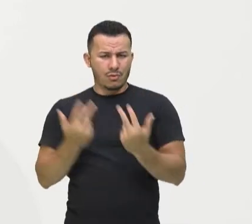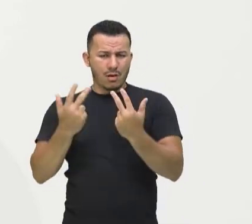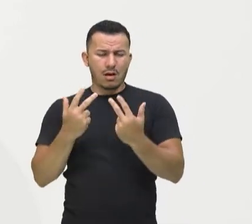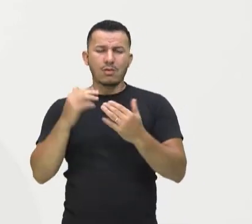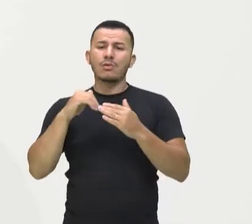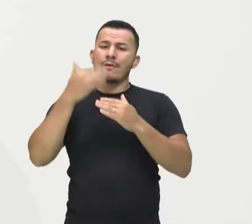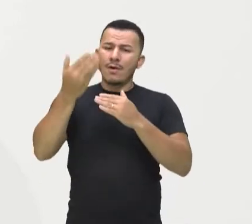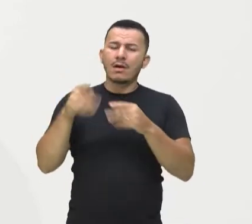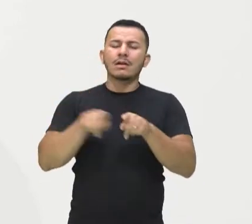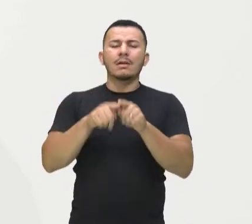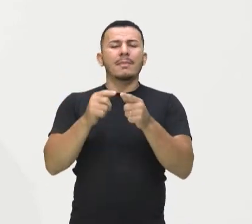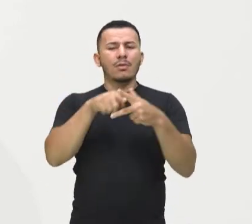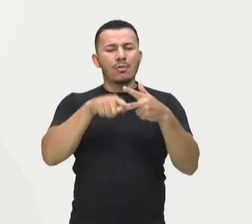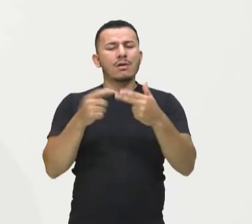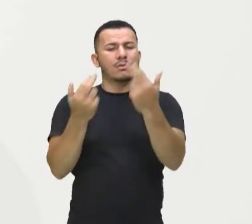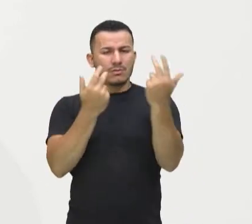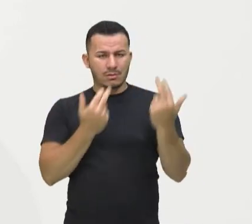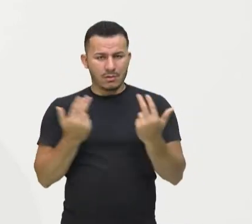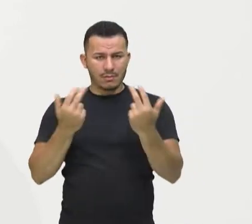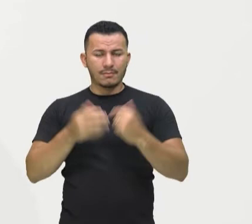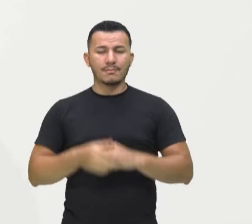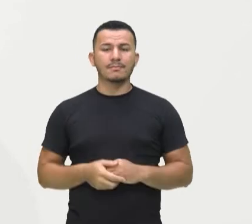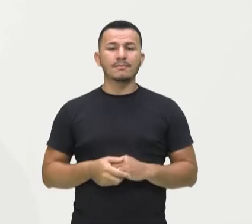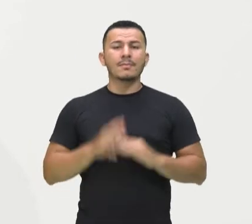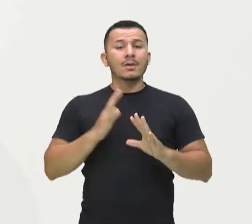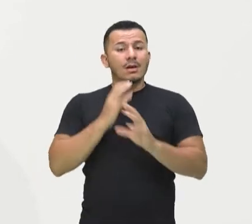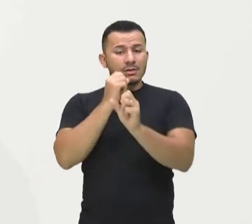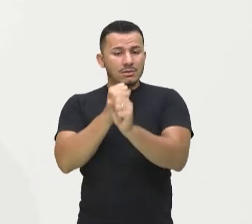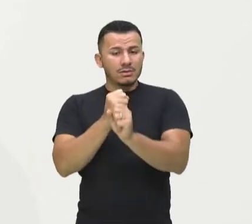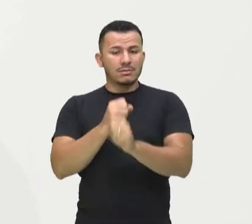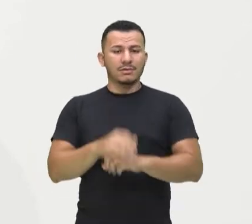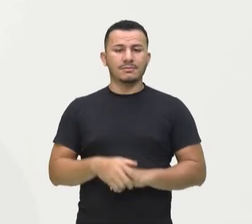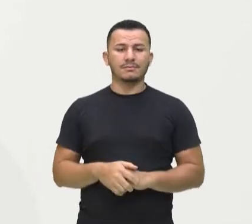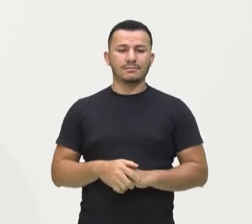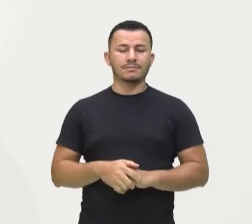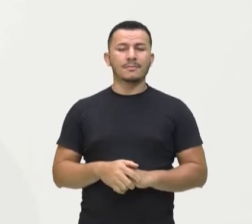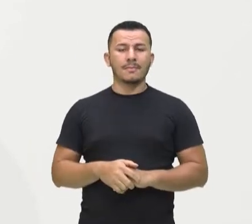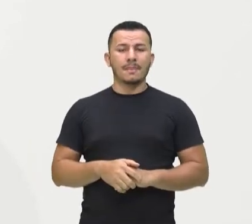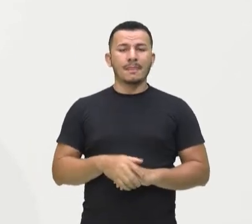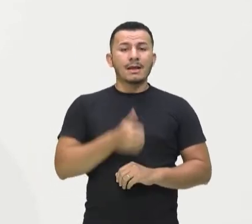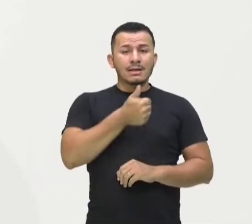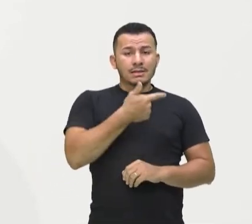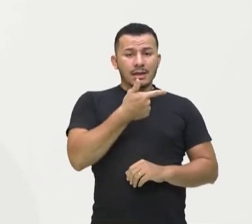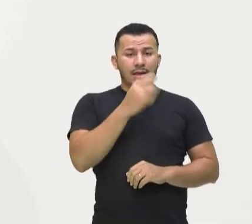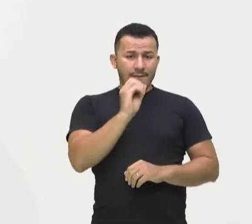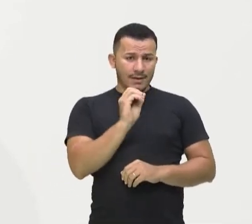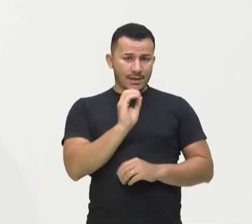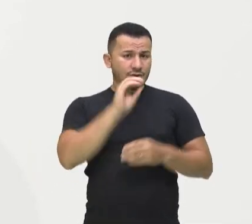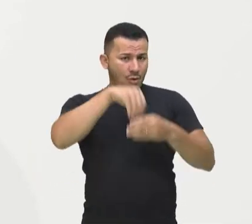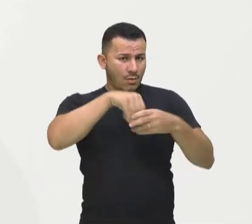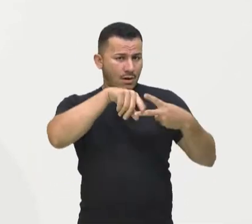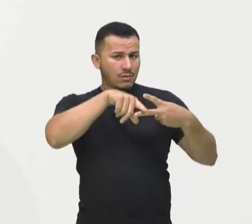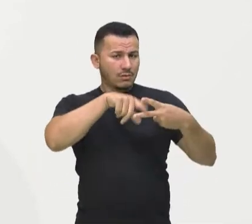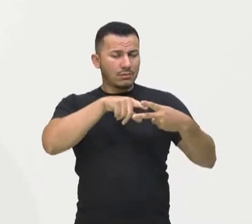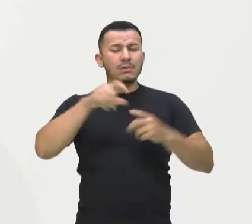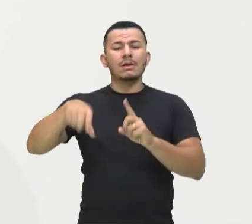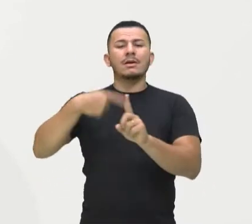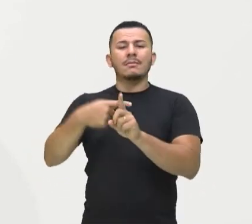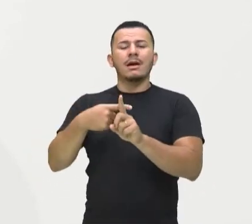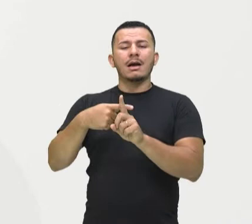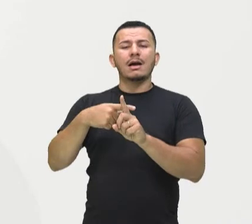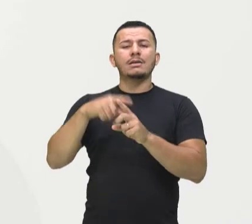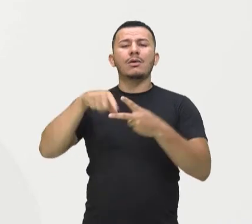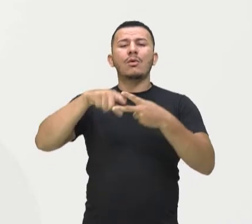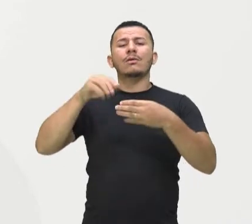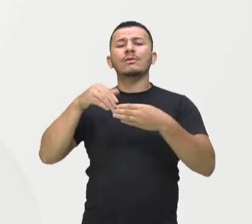quanto o externo. Aí, pessoal, é só fazer conta. Ó. Vem para cá, ó. Ângulo interno, 120 graus, mais o ângulo